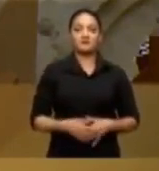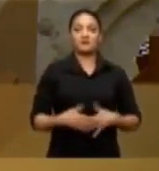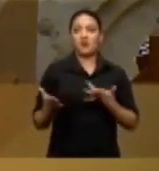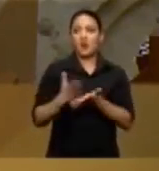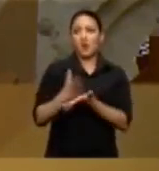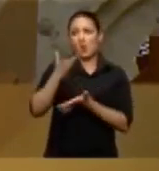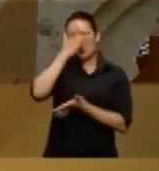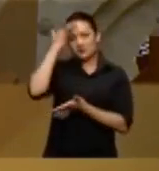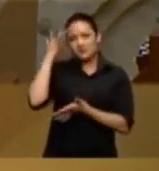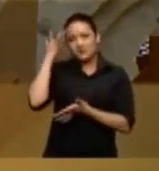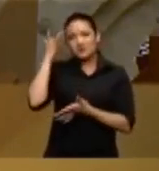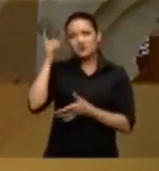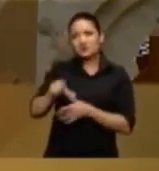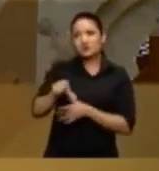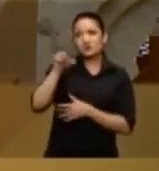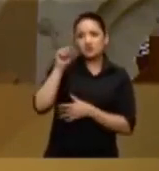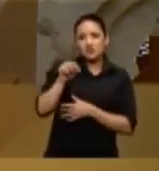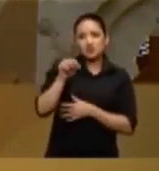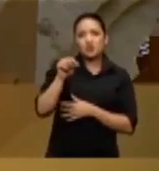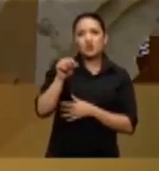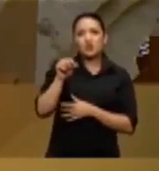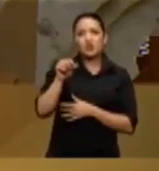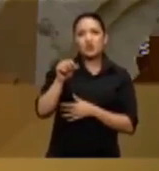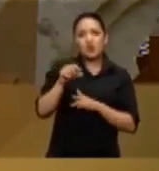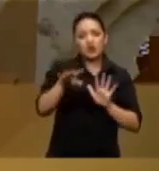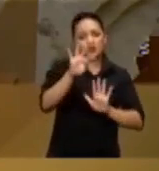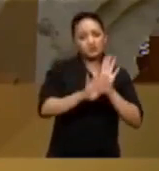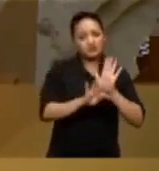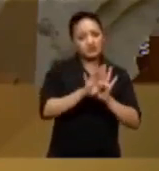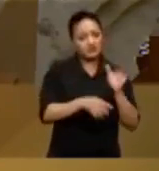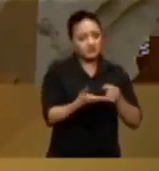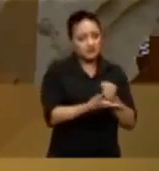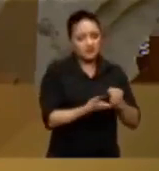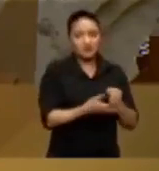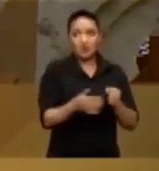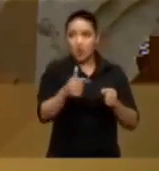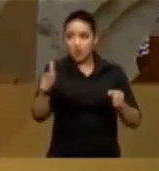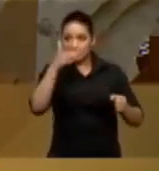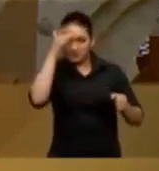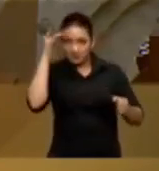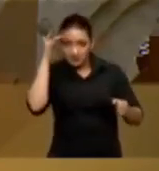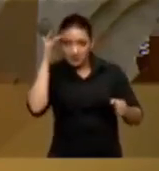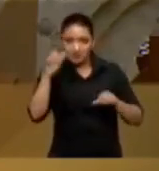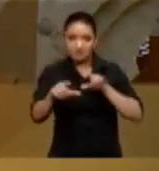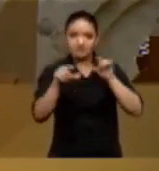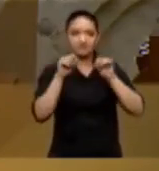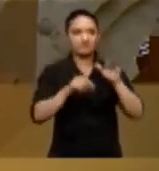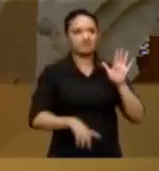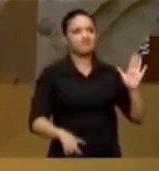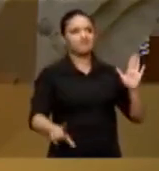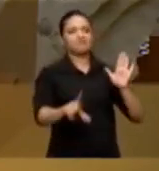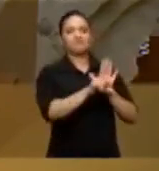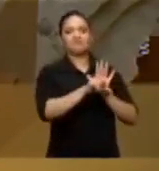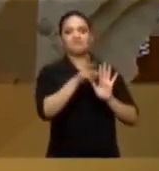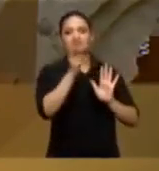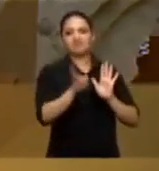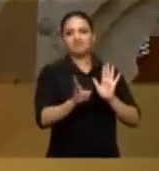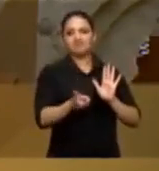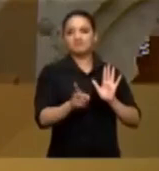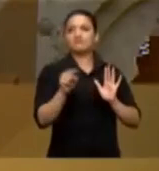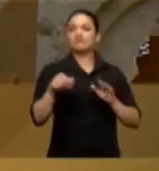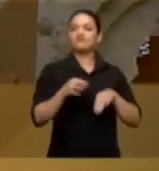letra, enquanto outros preferem o espírito das leis. Vossa Excelência, ministro Celso de